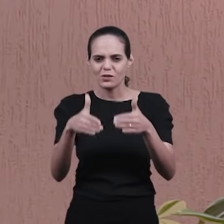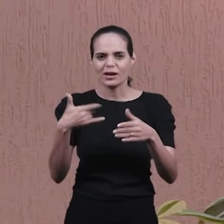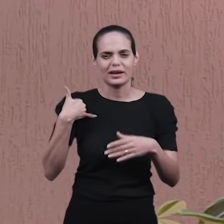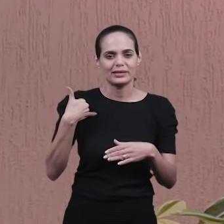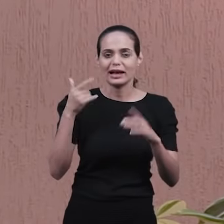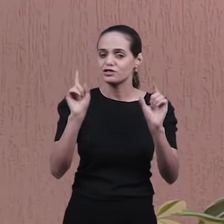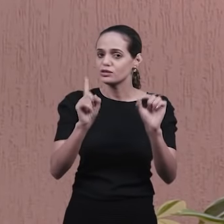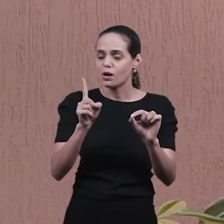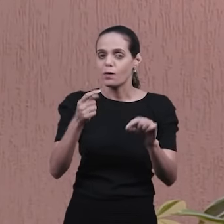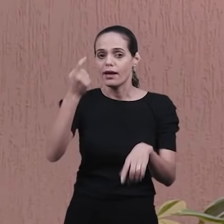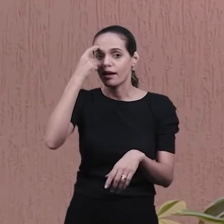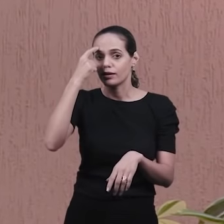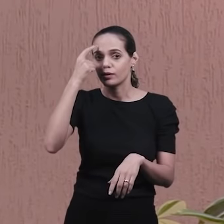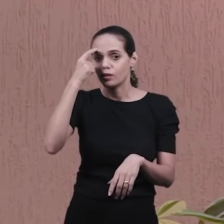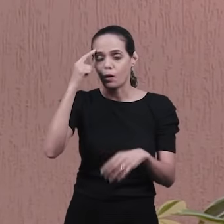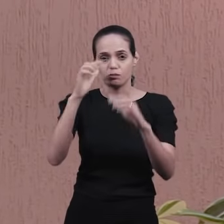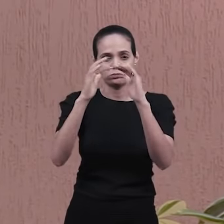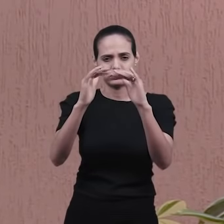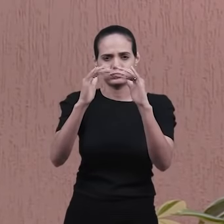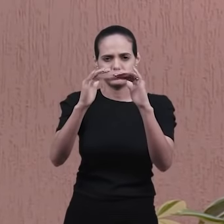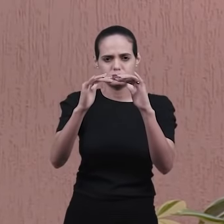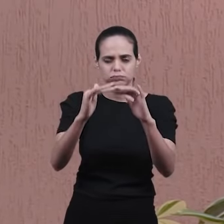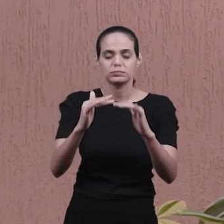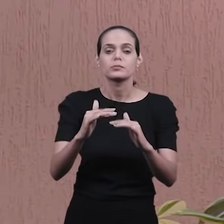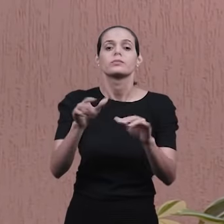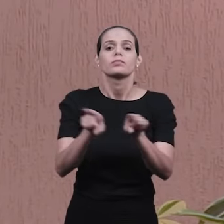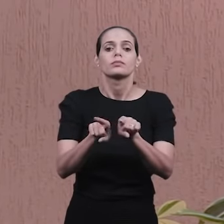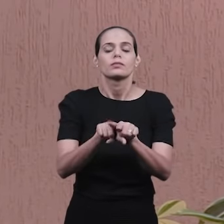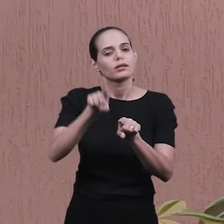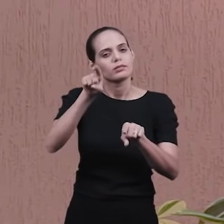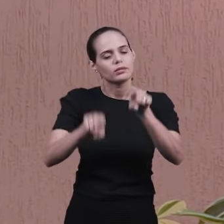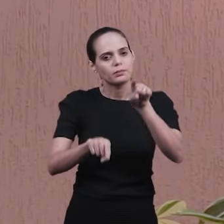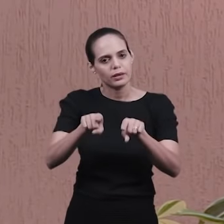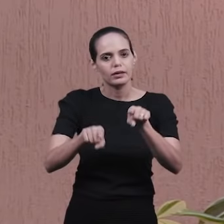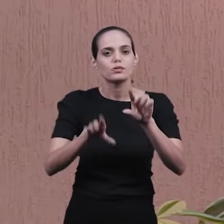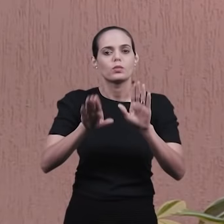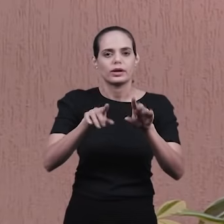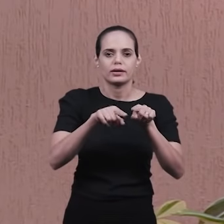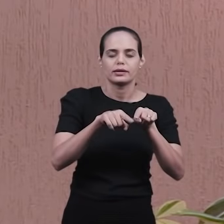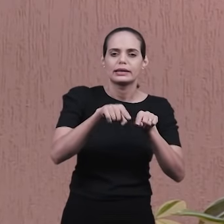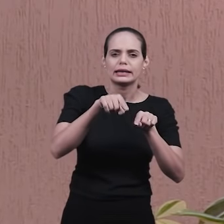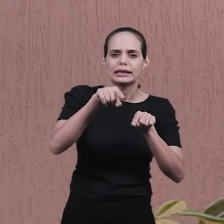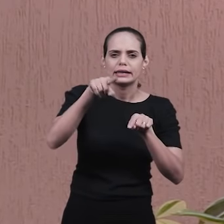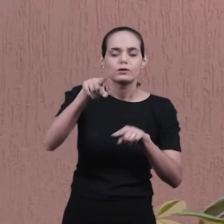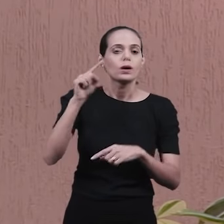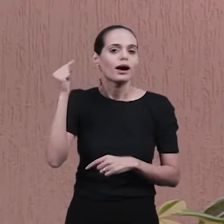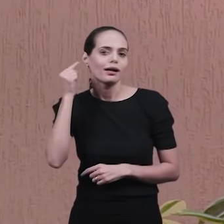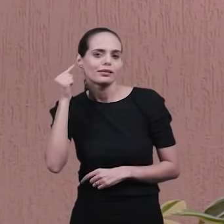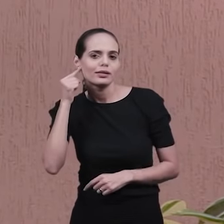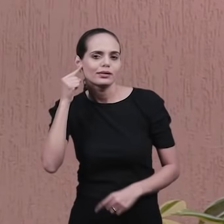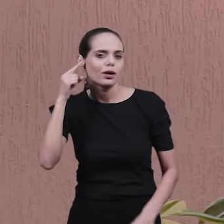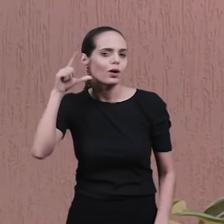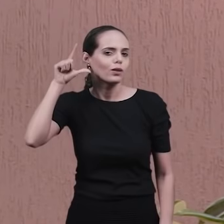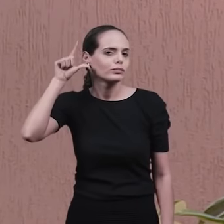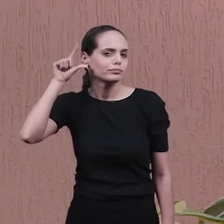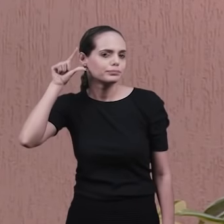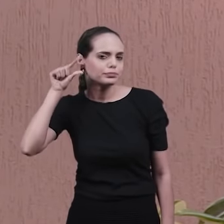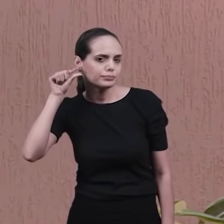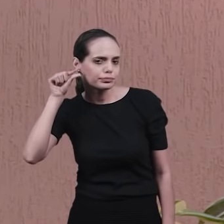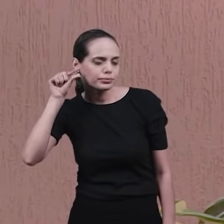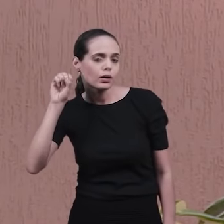Tá? E depende também de qual nível de perda auditiva e visual que